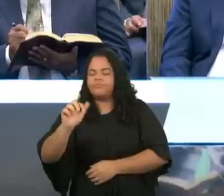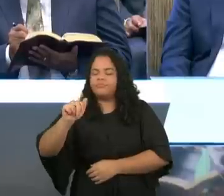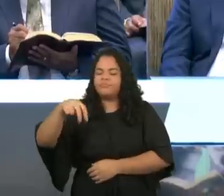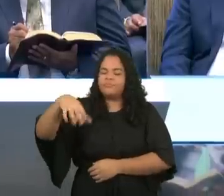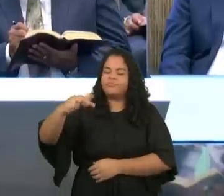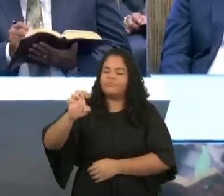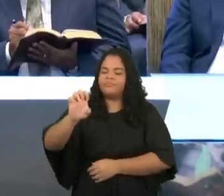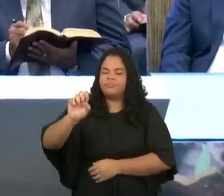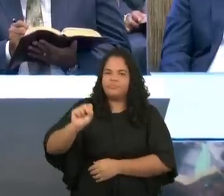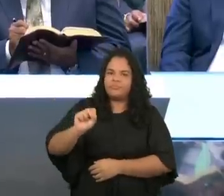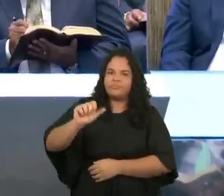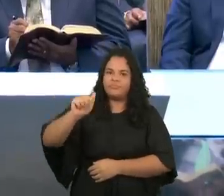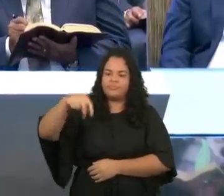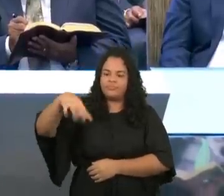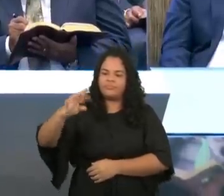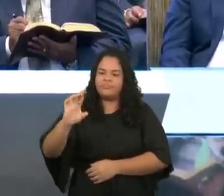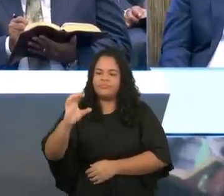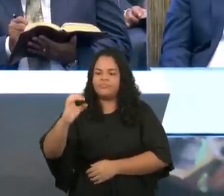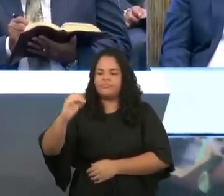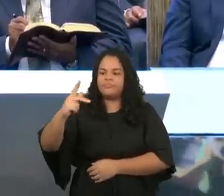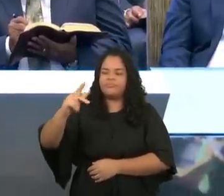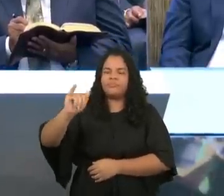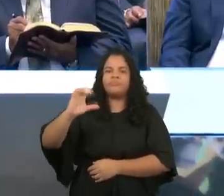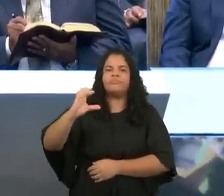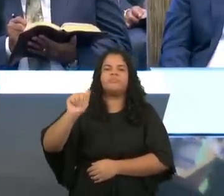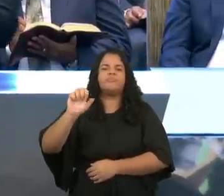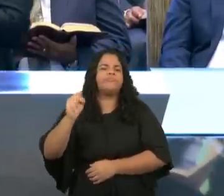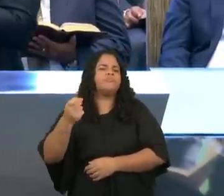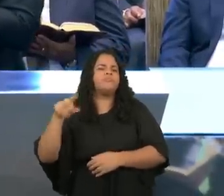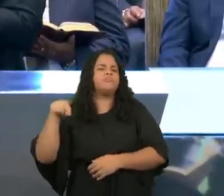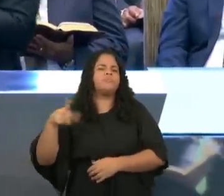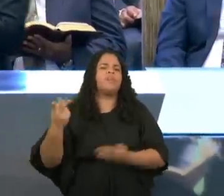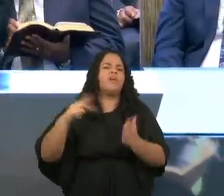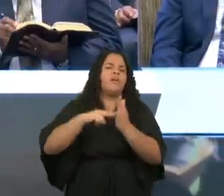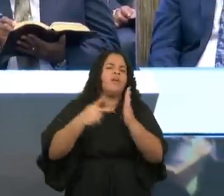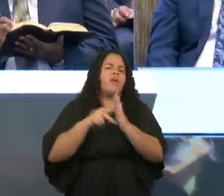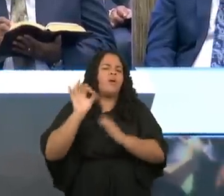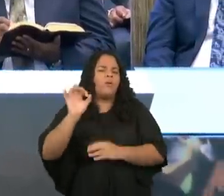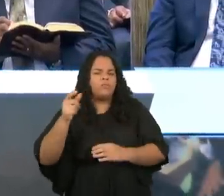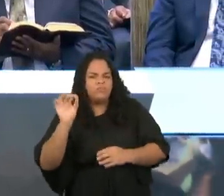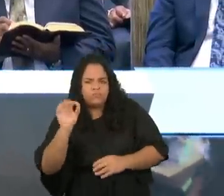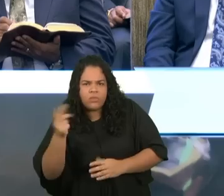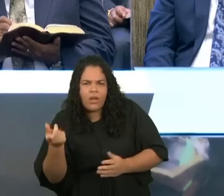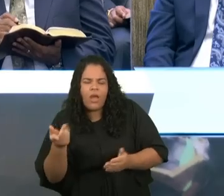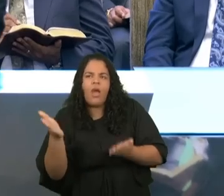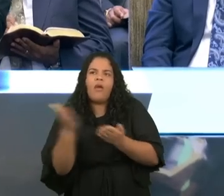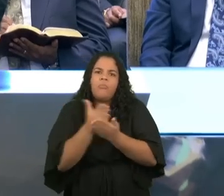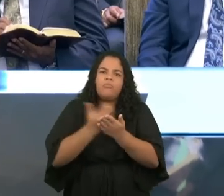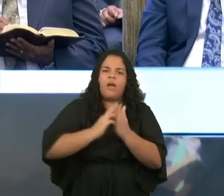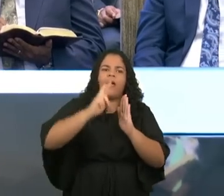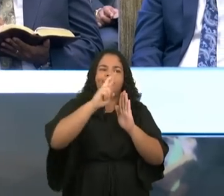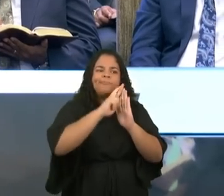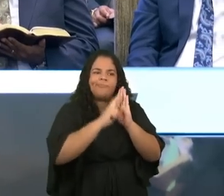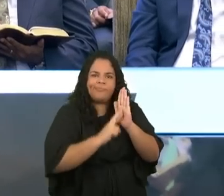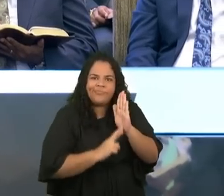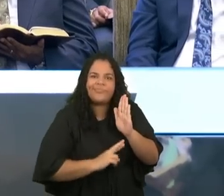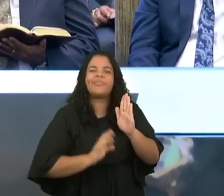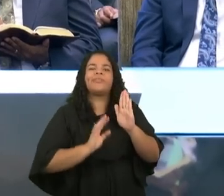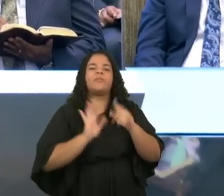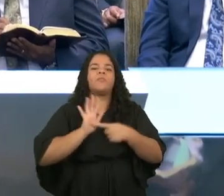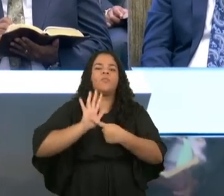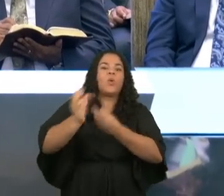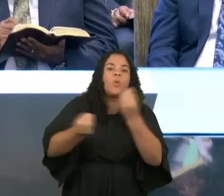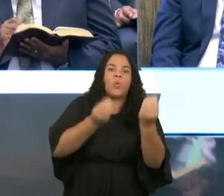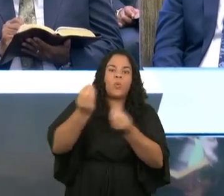universo não existiria. Elas determinam as interações de forças que são conhecidas atualmente. A força